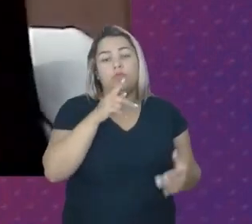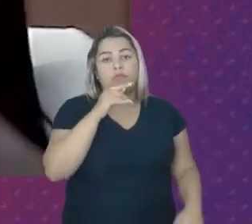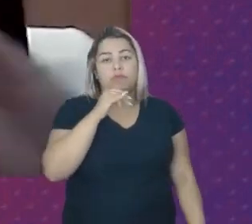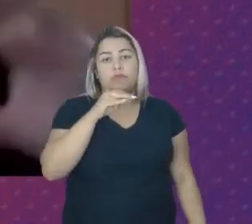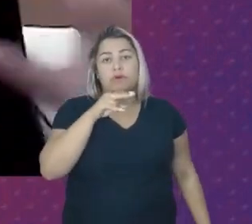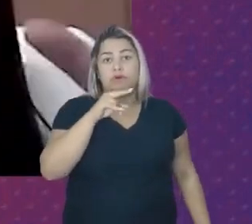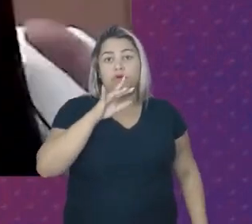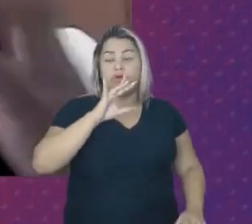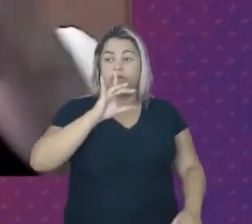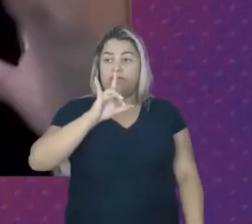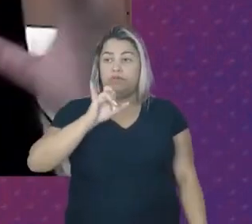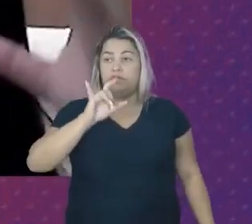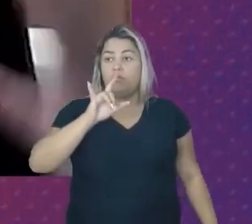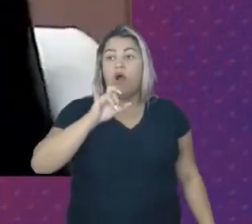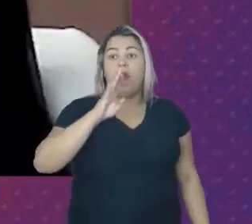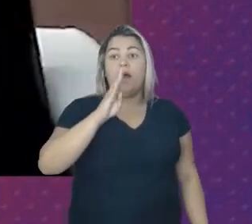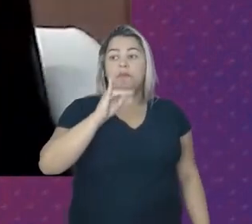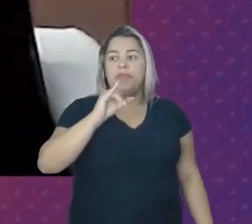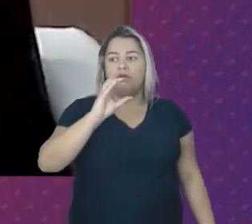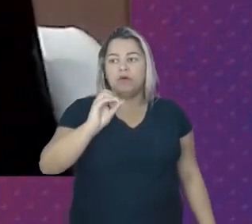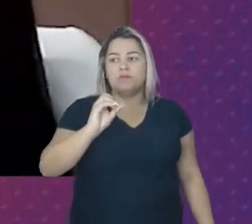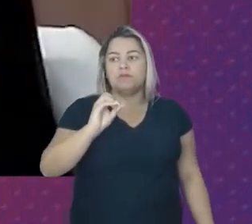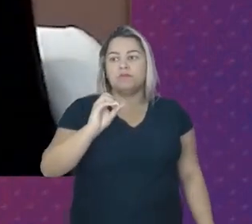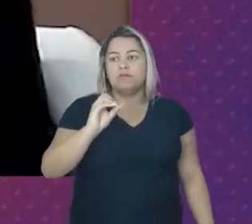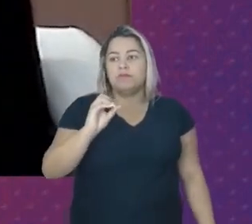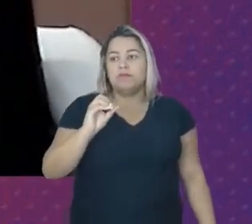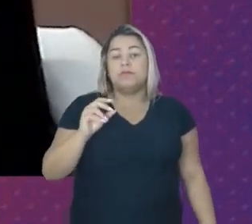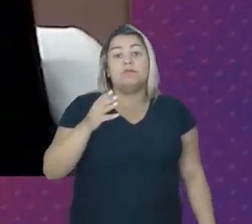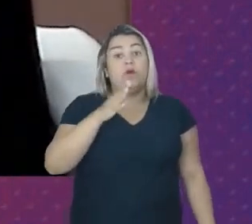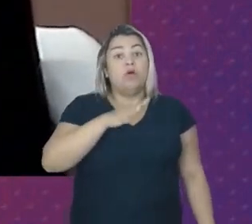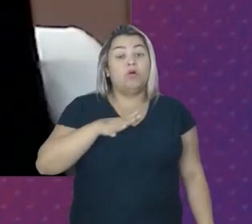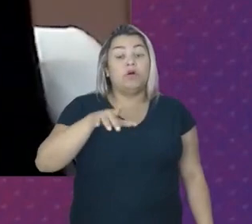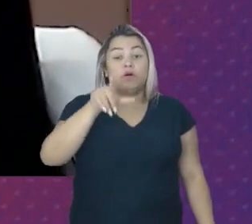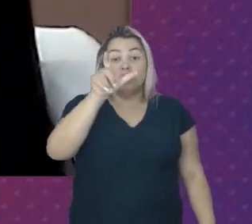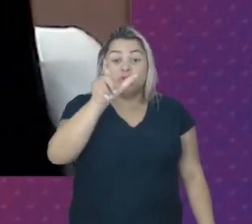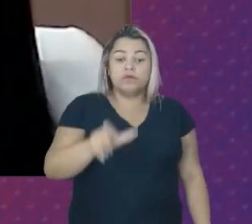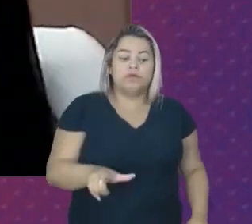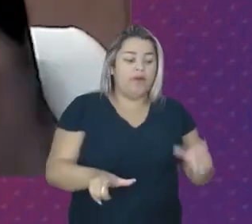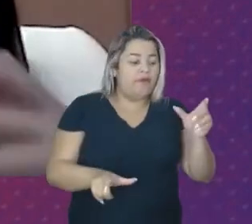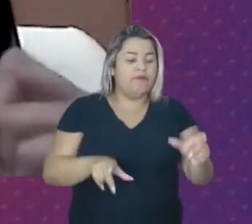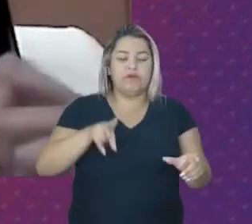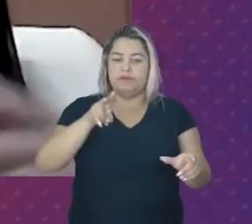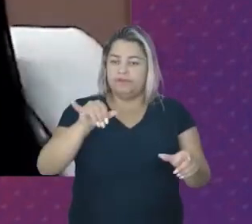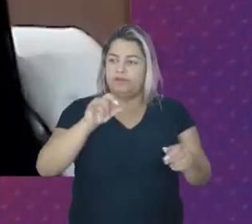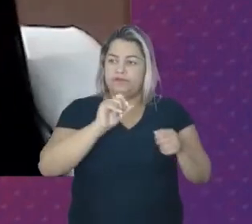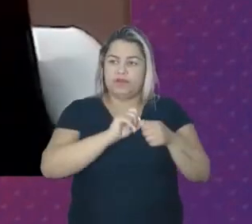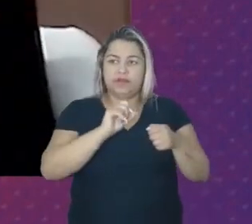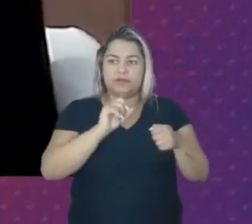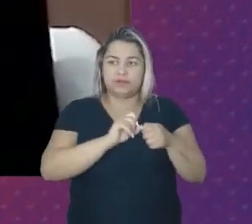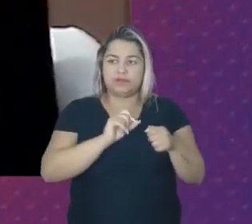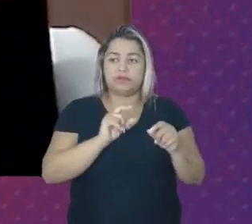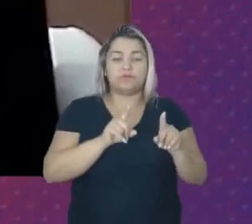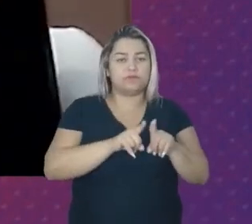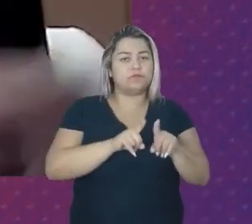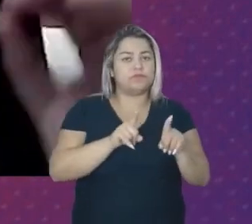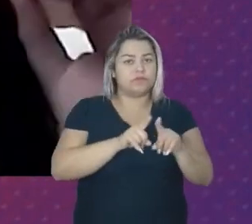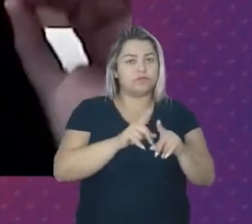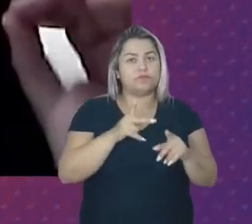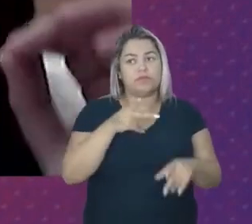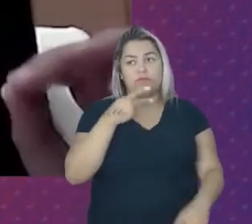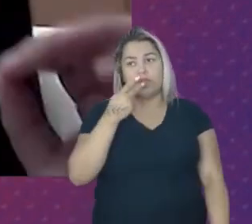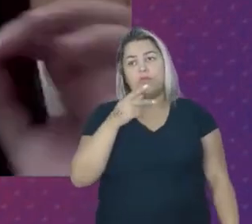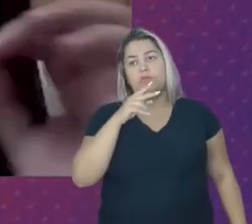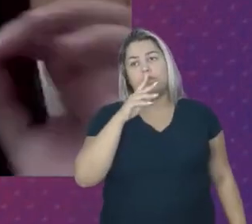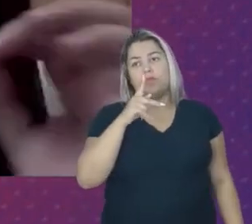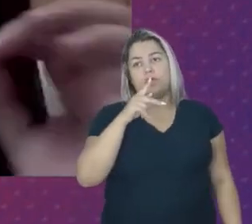seu Instagram, sobre como você vai se portar nas redes sociais, vamos voltar a falar um pouquinho de posicionamento